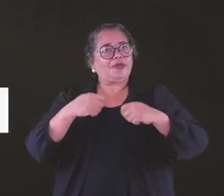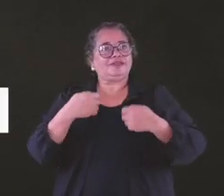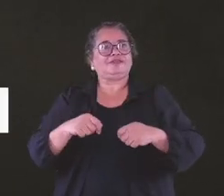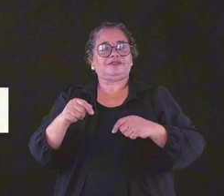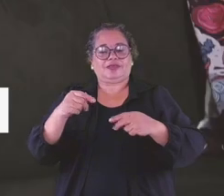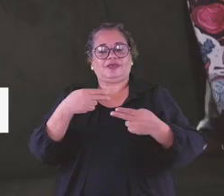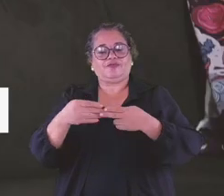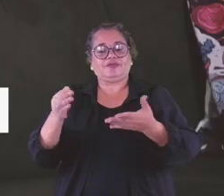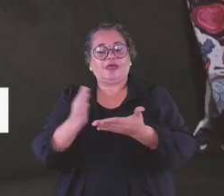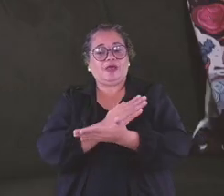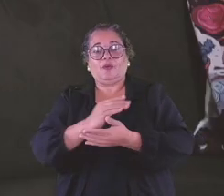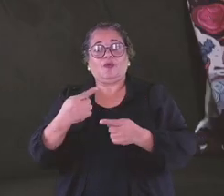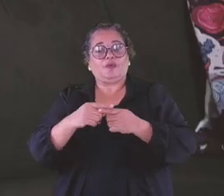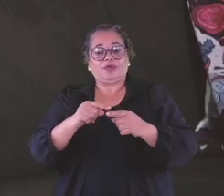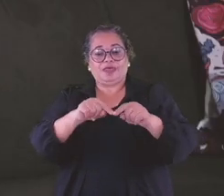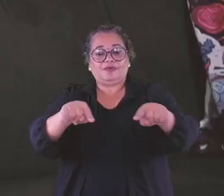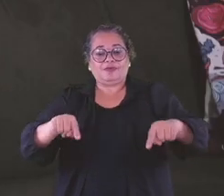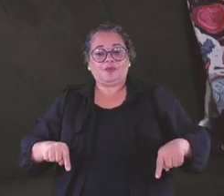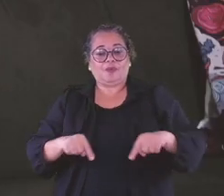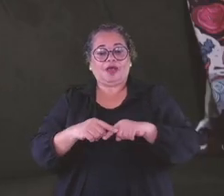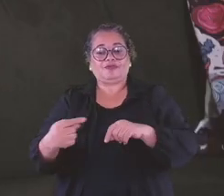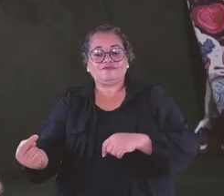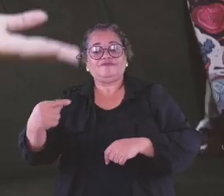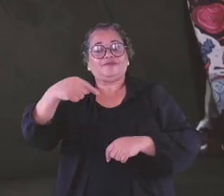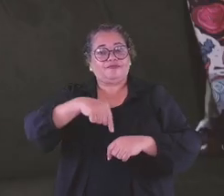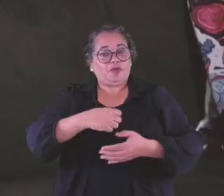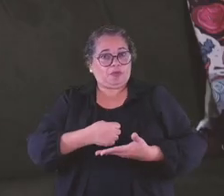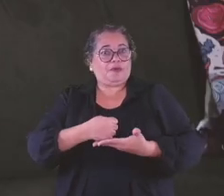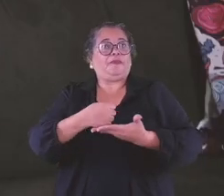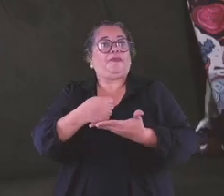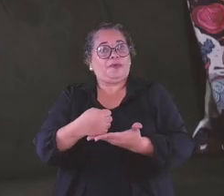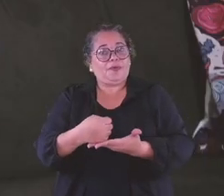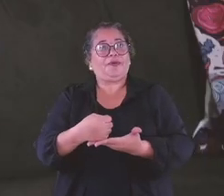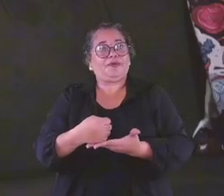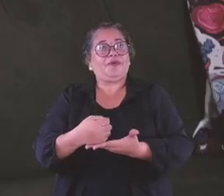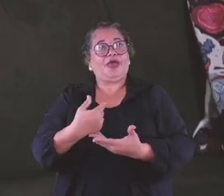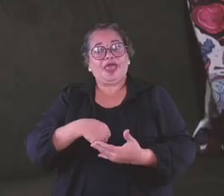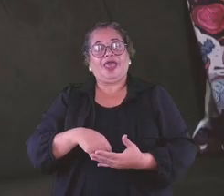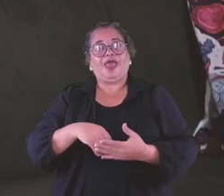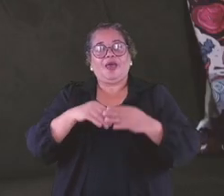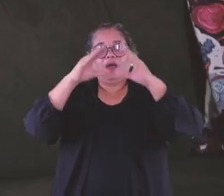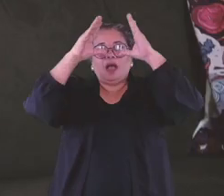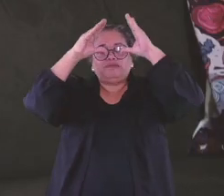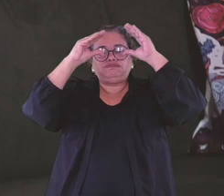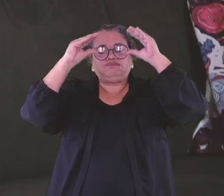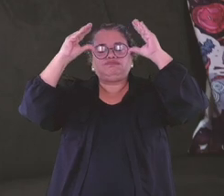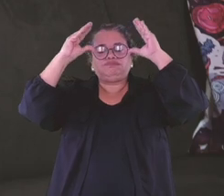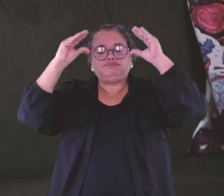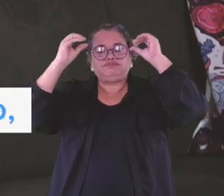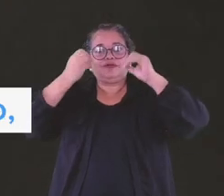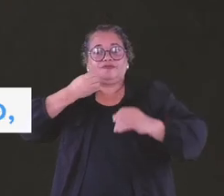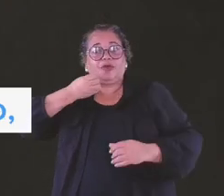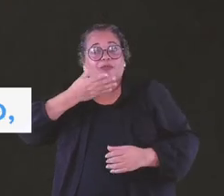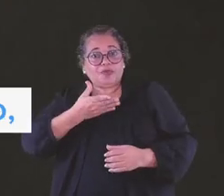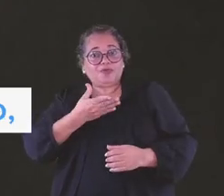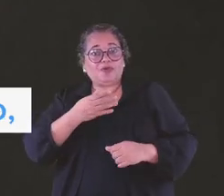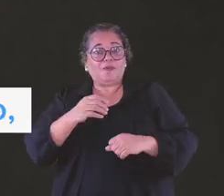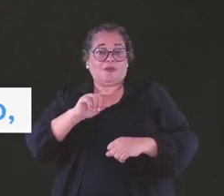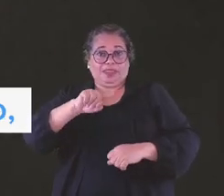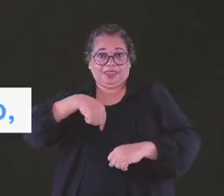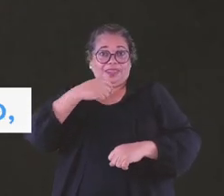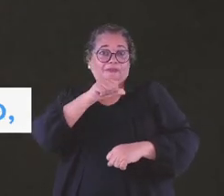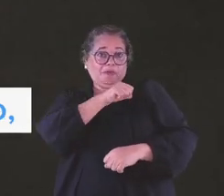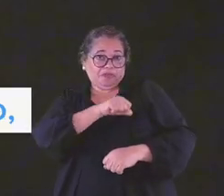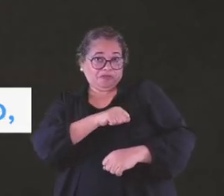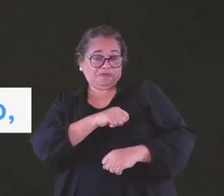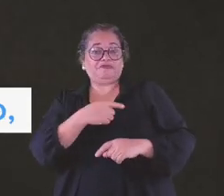Eu precisei de alguns equipamentos onde eu não podia sair do quarto, então eles vieram até mim. Isso me deixou bem tranquila. E foi muito bom